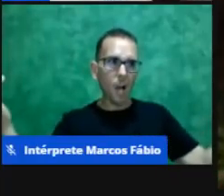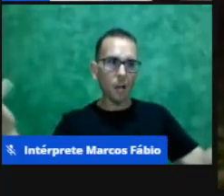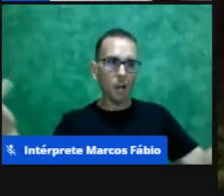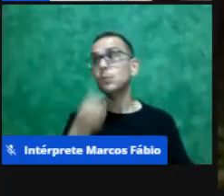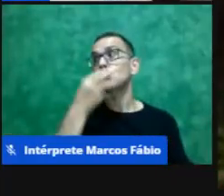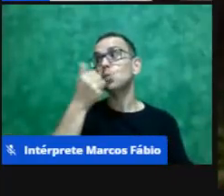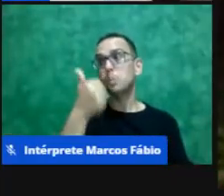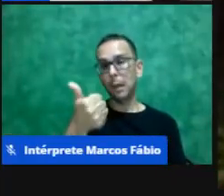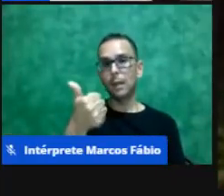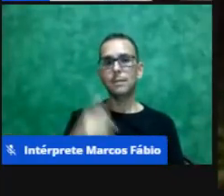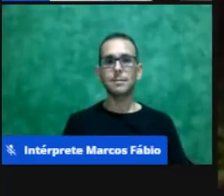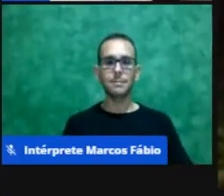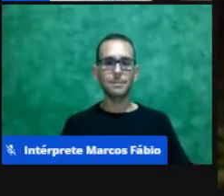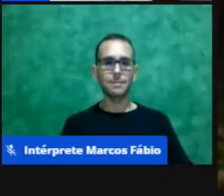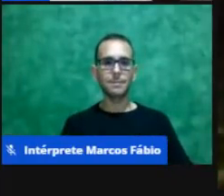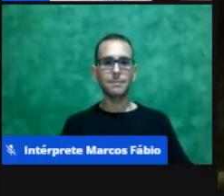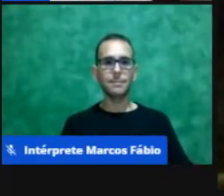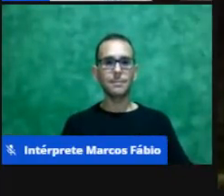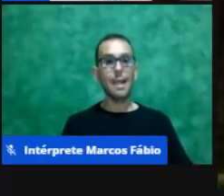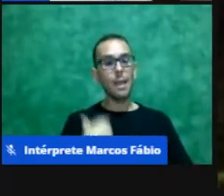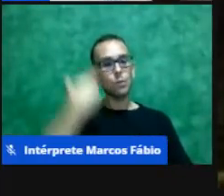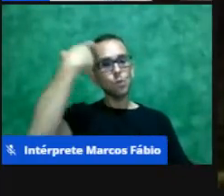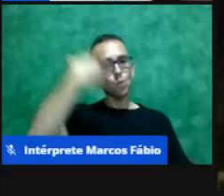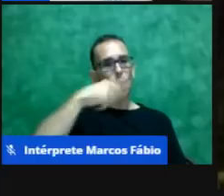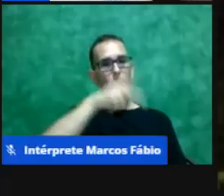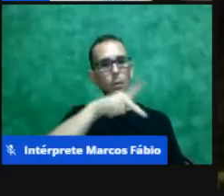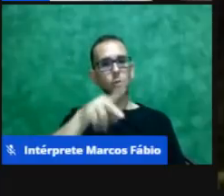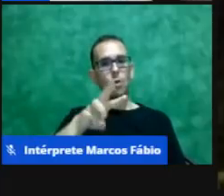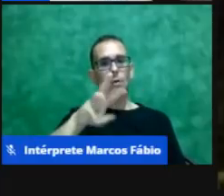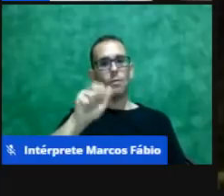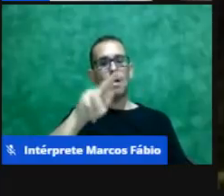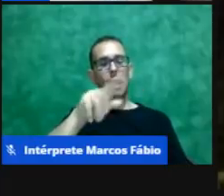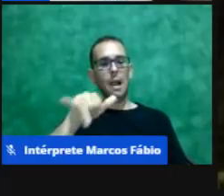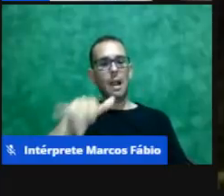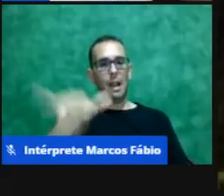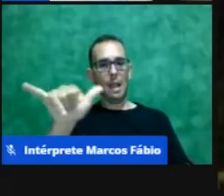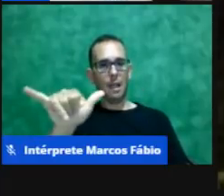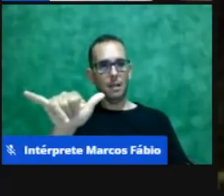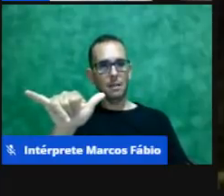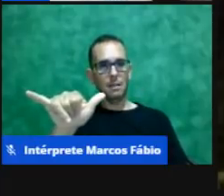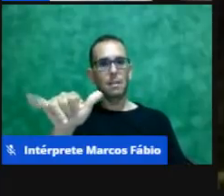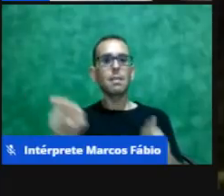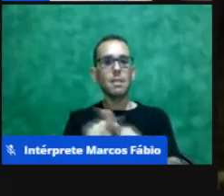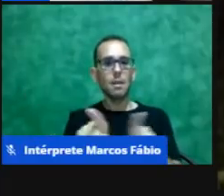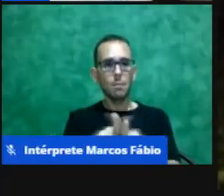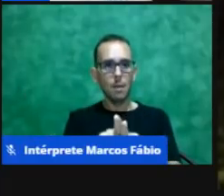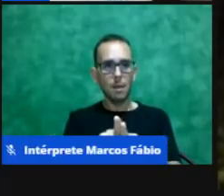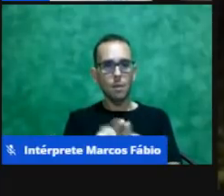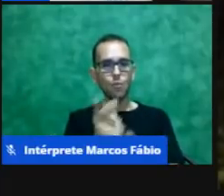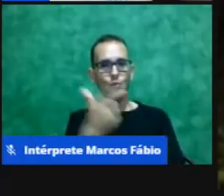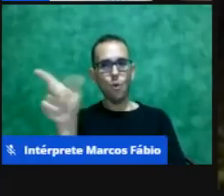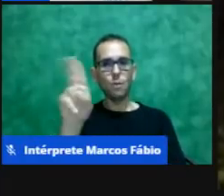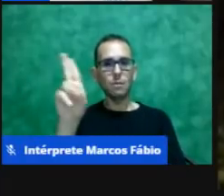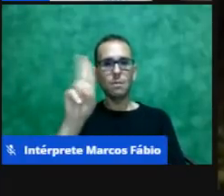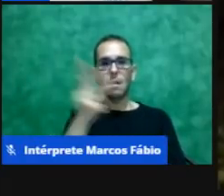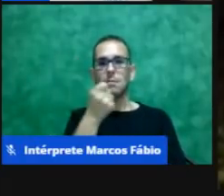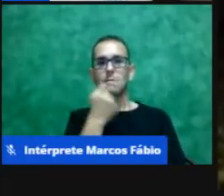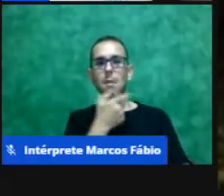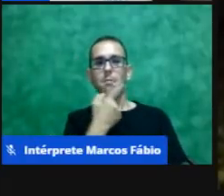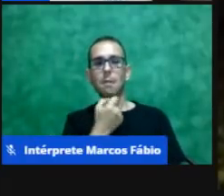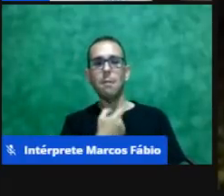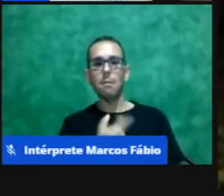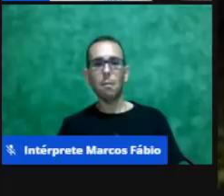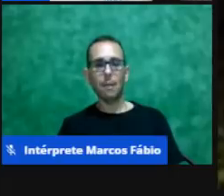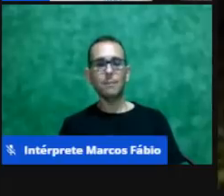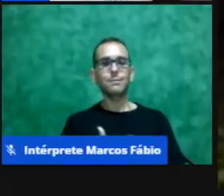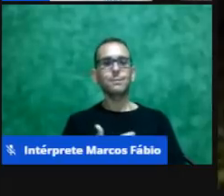bom. Eu sou o professor Varley Ribeiro, também conhecido com outros nomes que eu não gostaria de falar neste